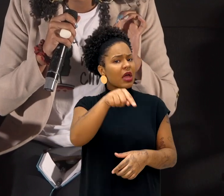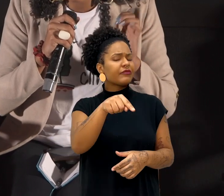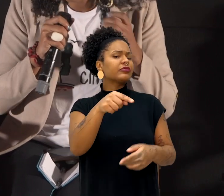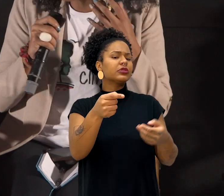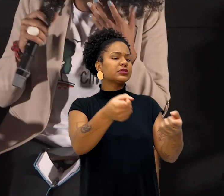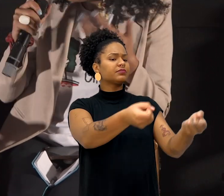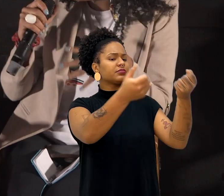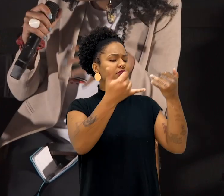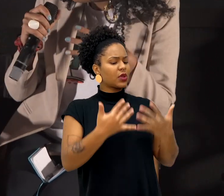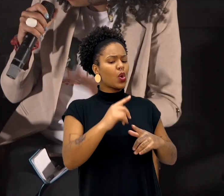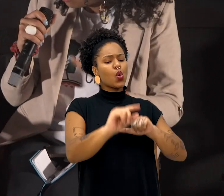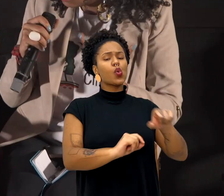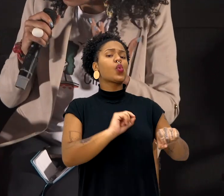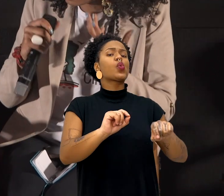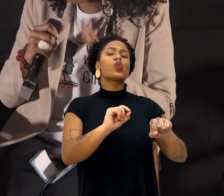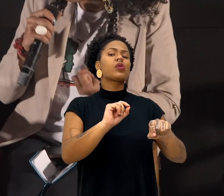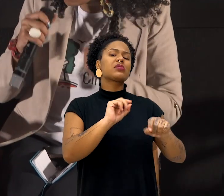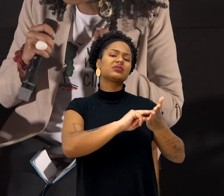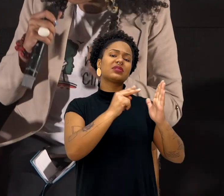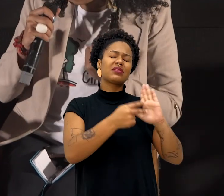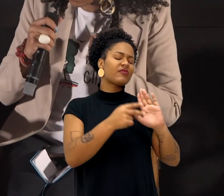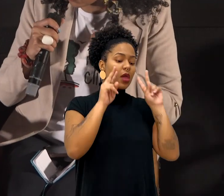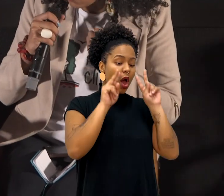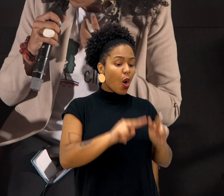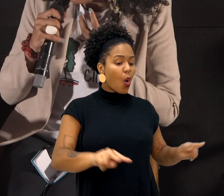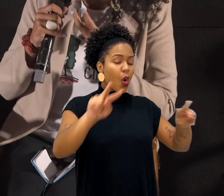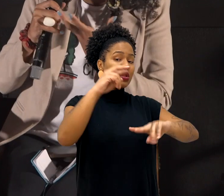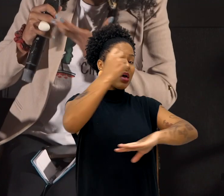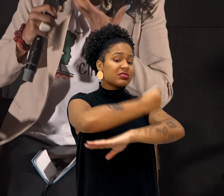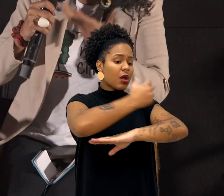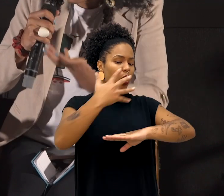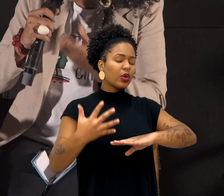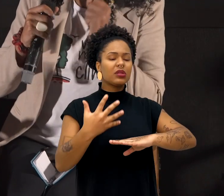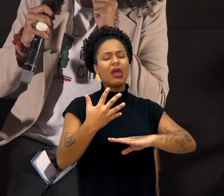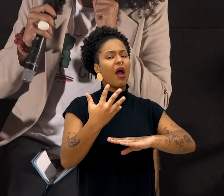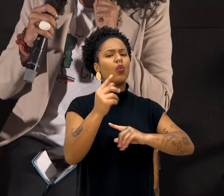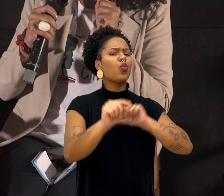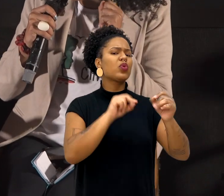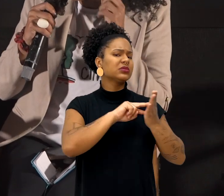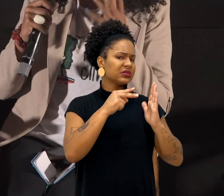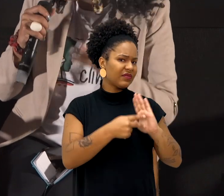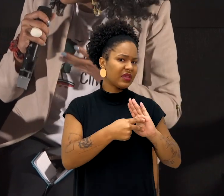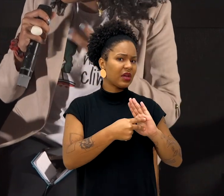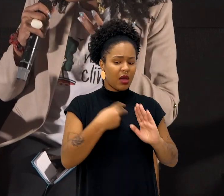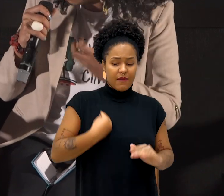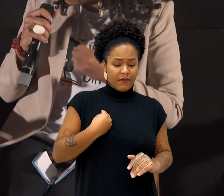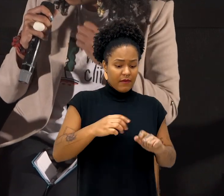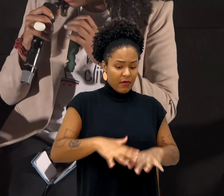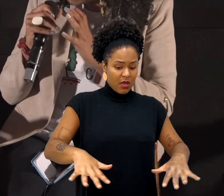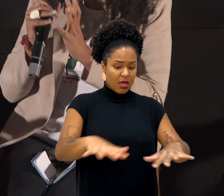escolhidos? Então, eu quero que você me conte um pouco do que é desenvolver esse